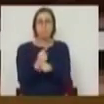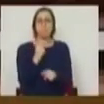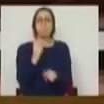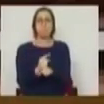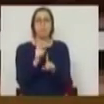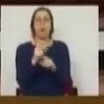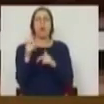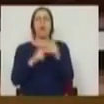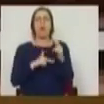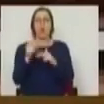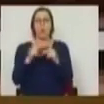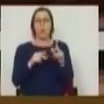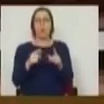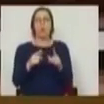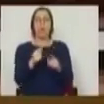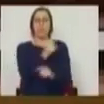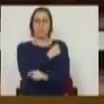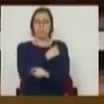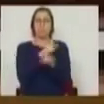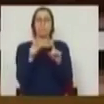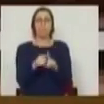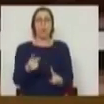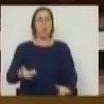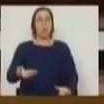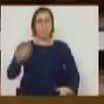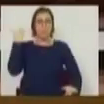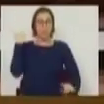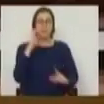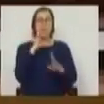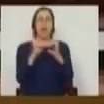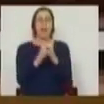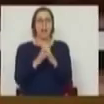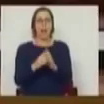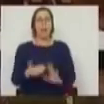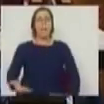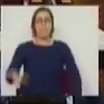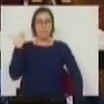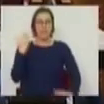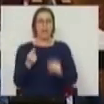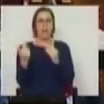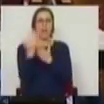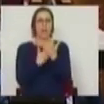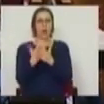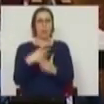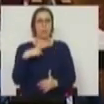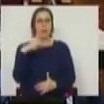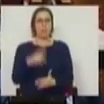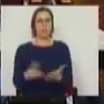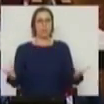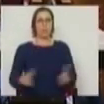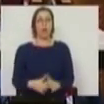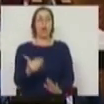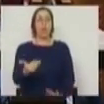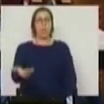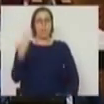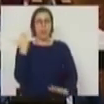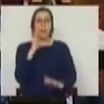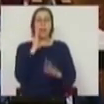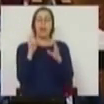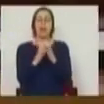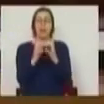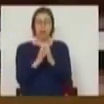é construção e é imobiliário. O passado da Caixa é o passado da economia portuguesa. O passado